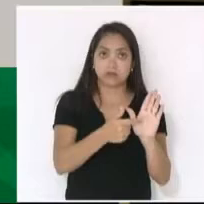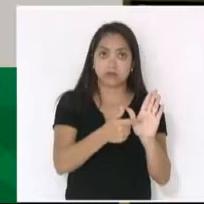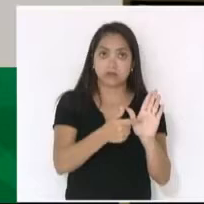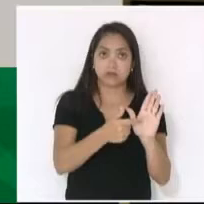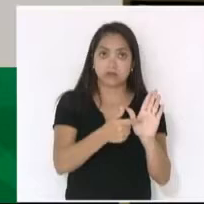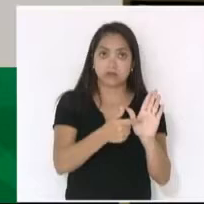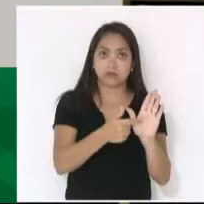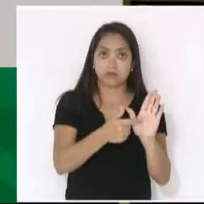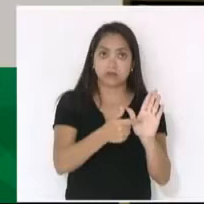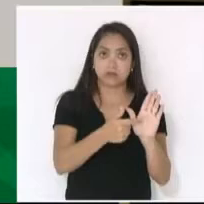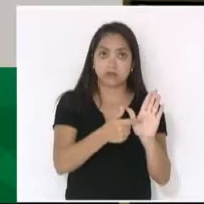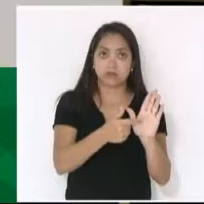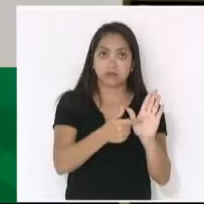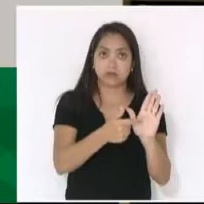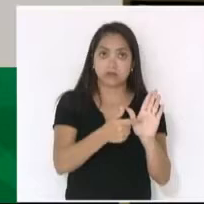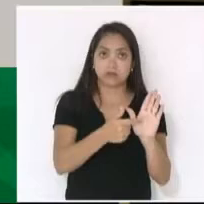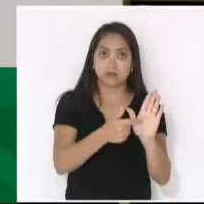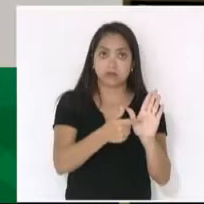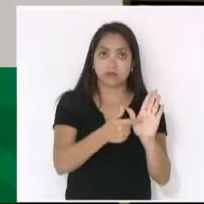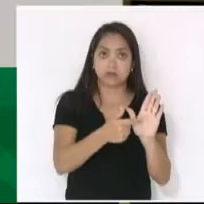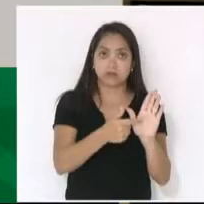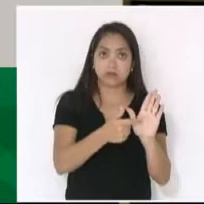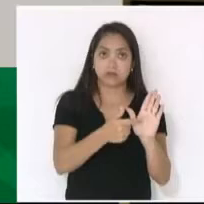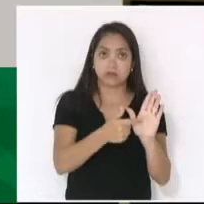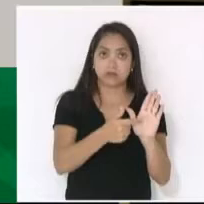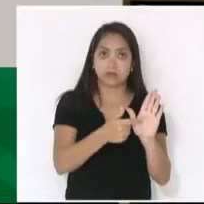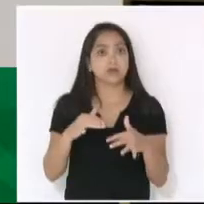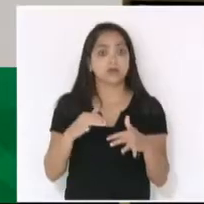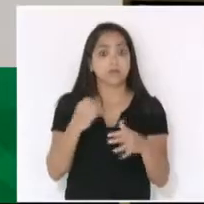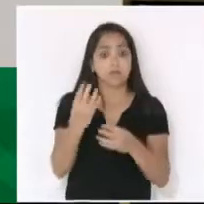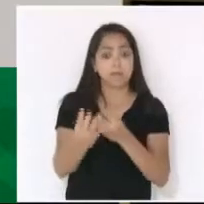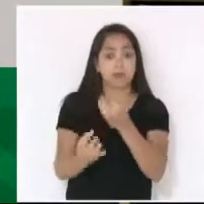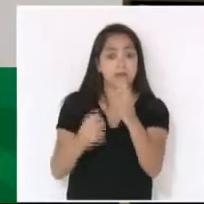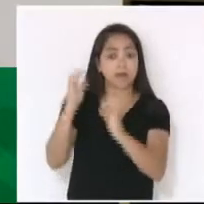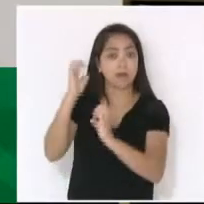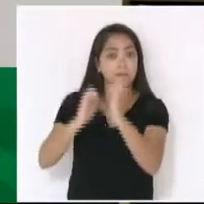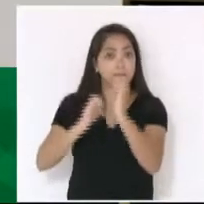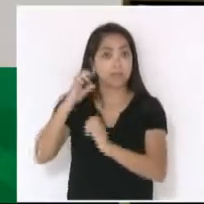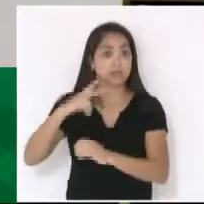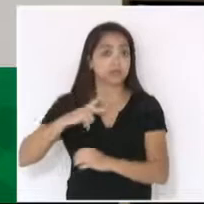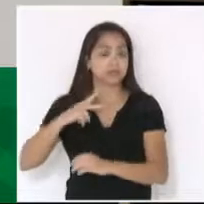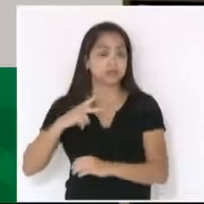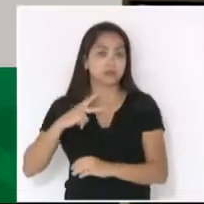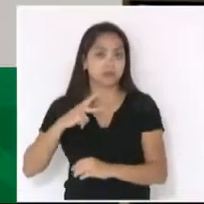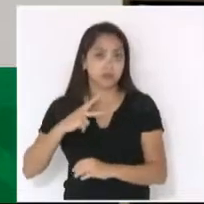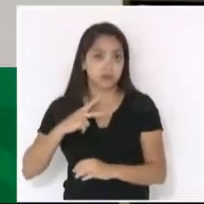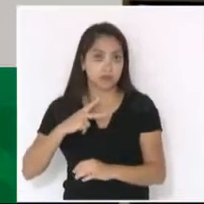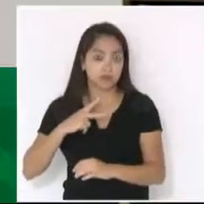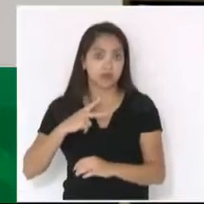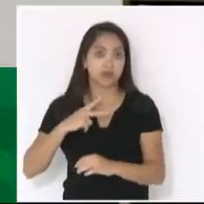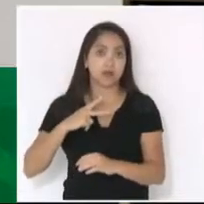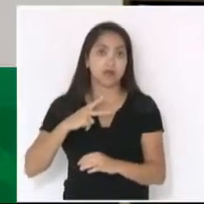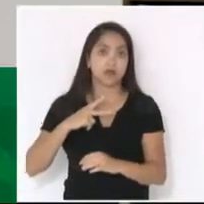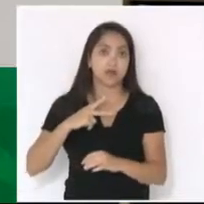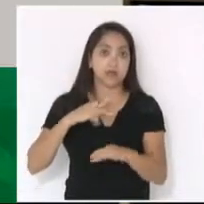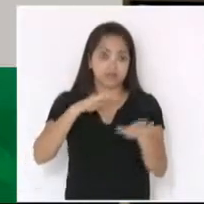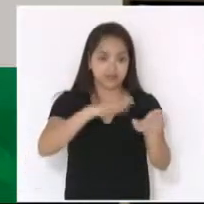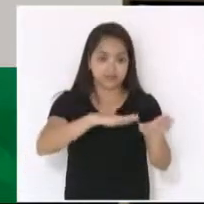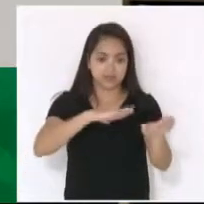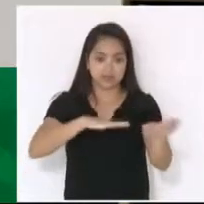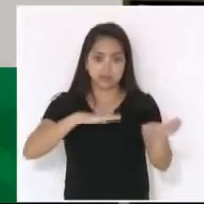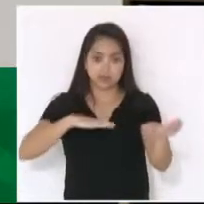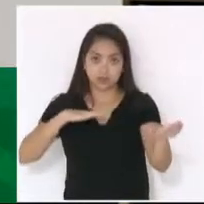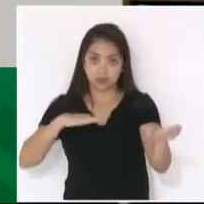mas rodo para uma empresa particular o está gestão estacionamento